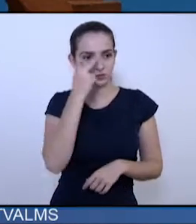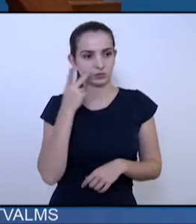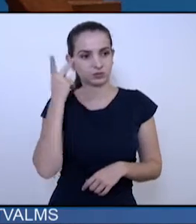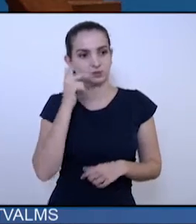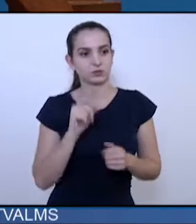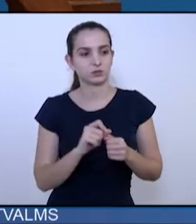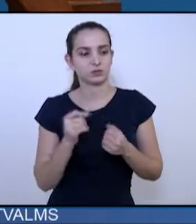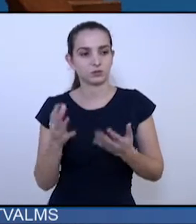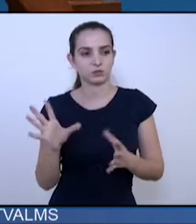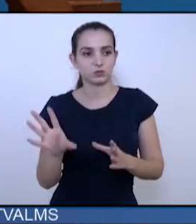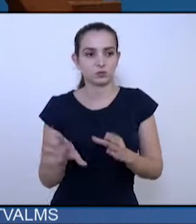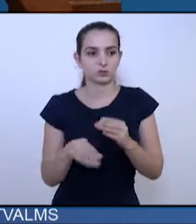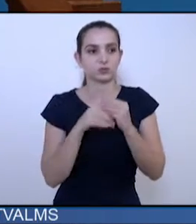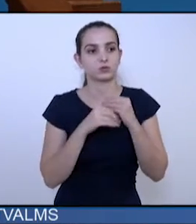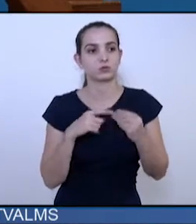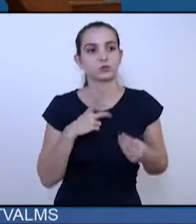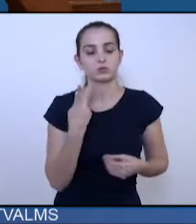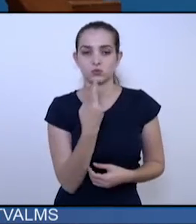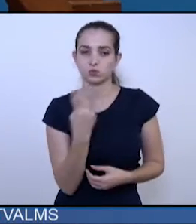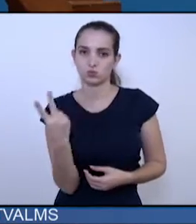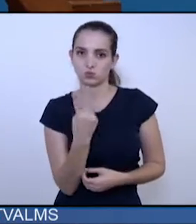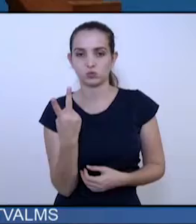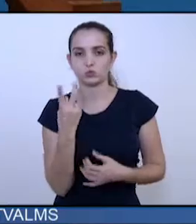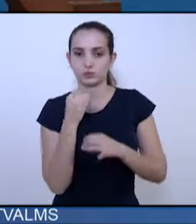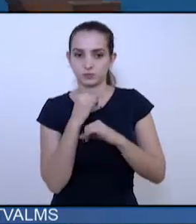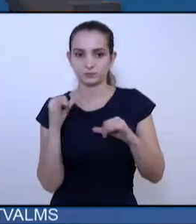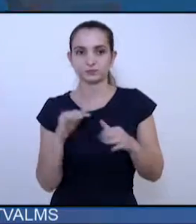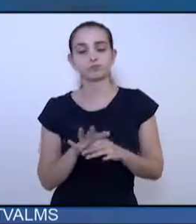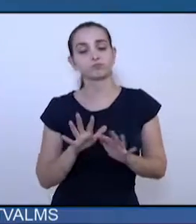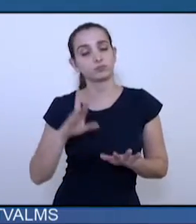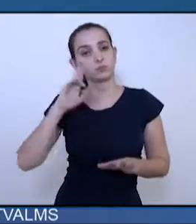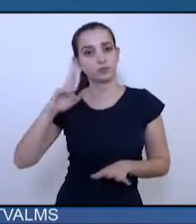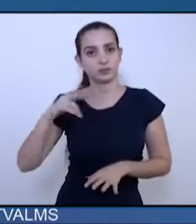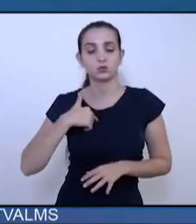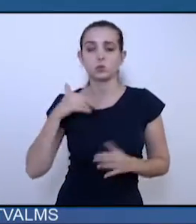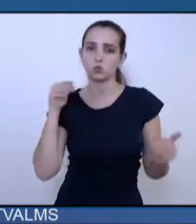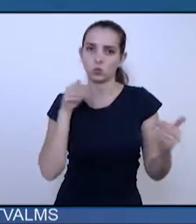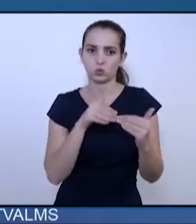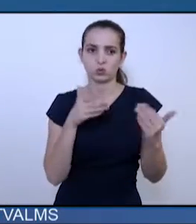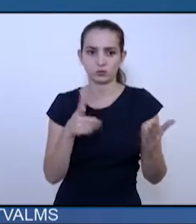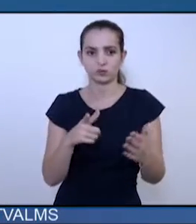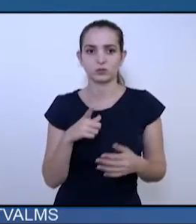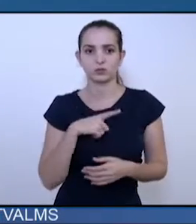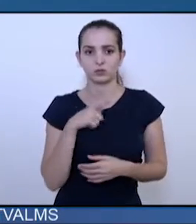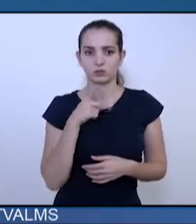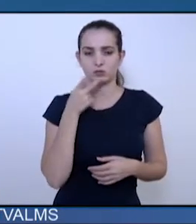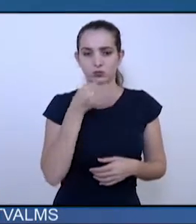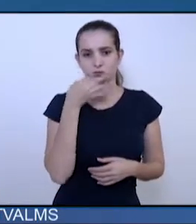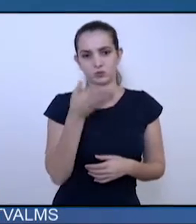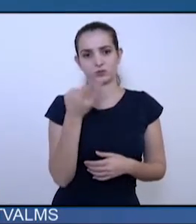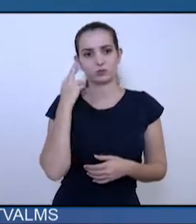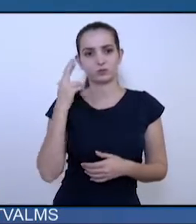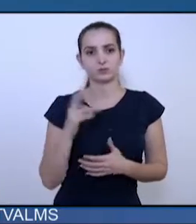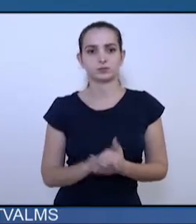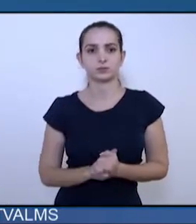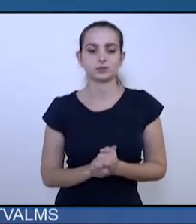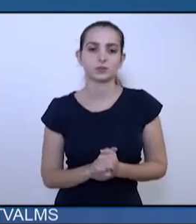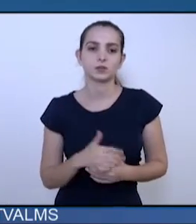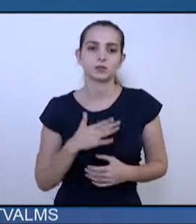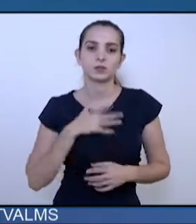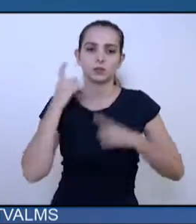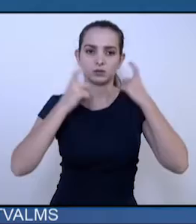faço complemento aqui às duas abordagens. Excelência, eu concordo plenamente com a alegação de Vossa Excelência e